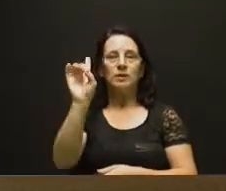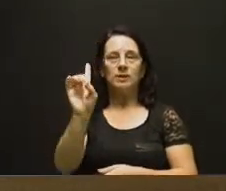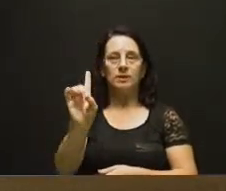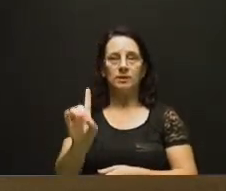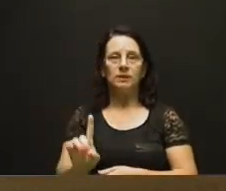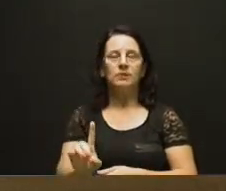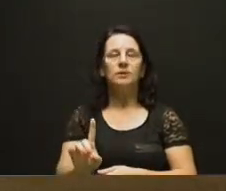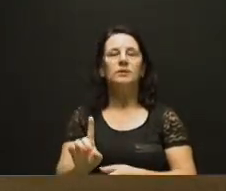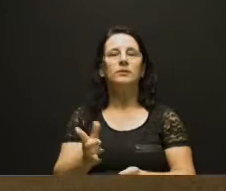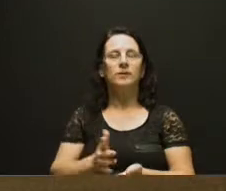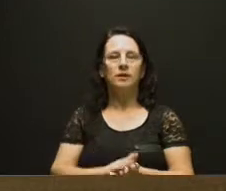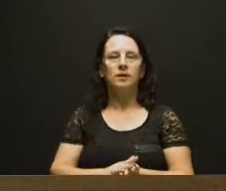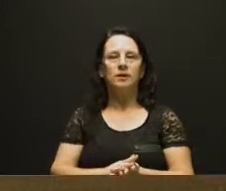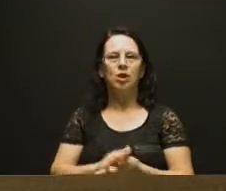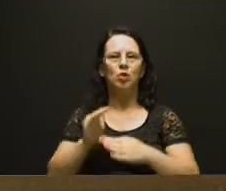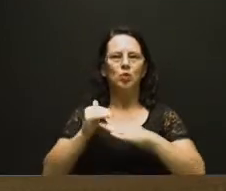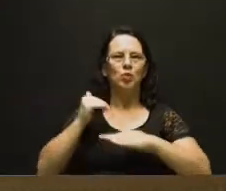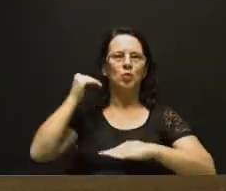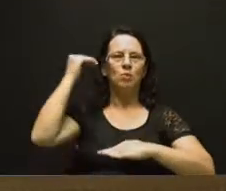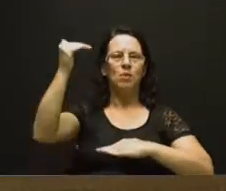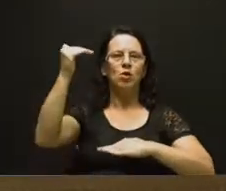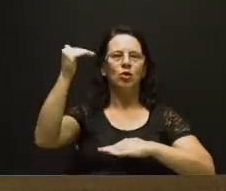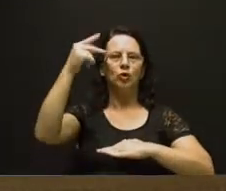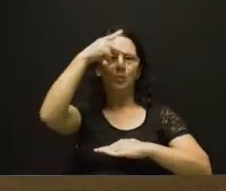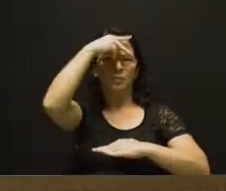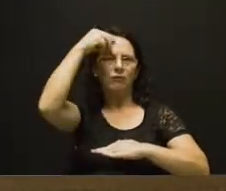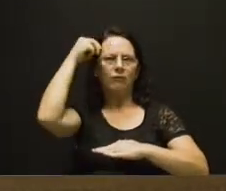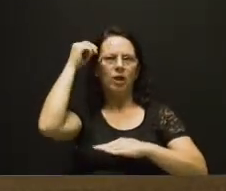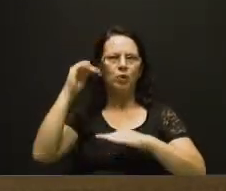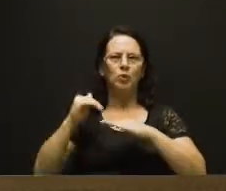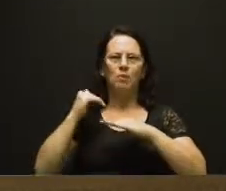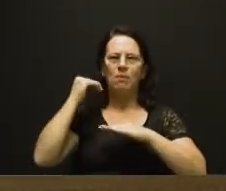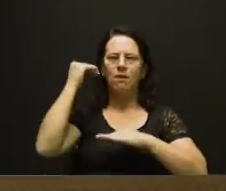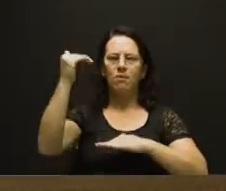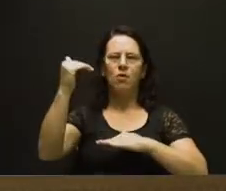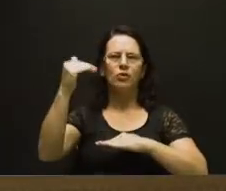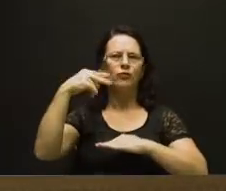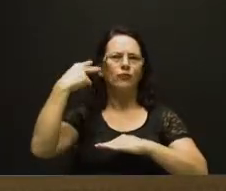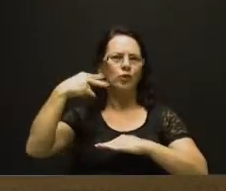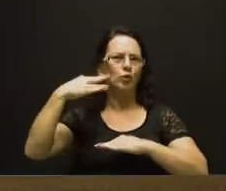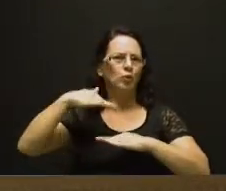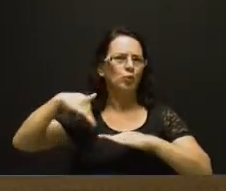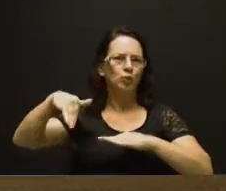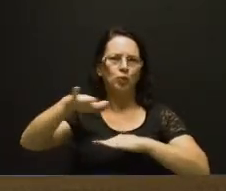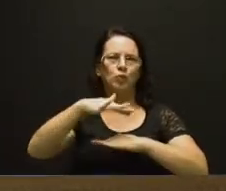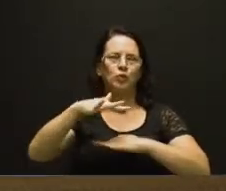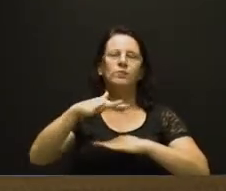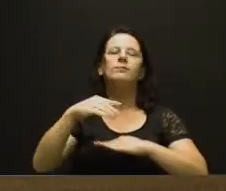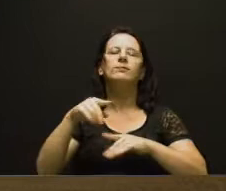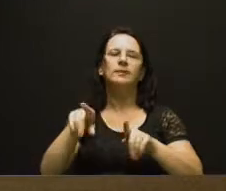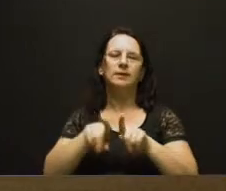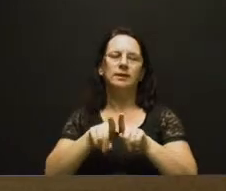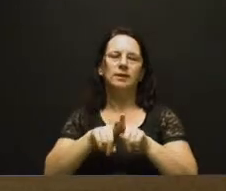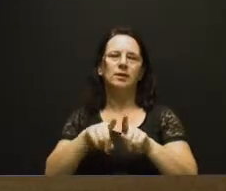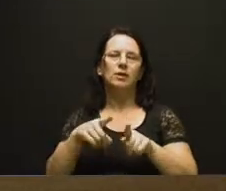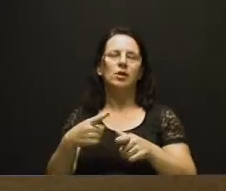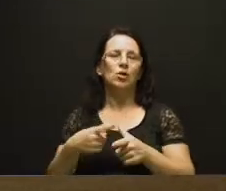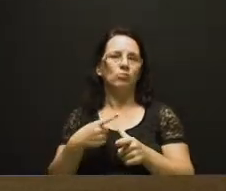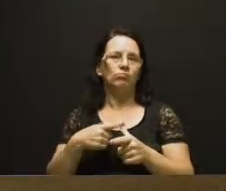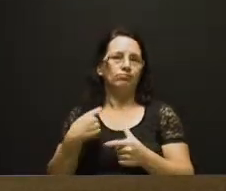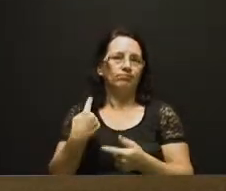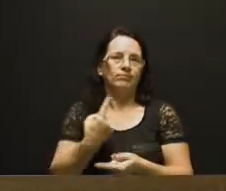são maiores que o prefeito são maiores que os vereadores são maiores que todos nós porque primeiro nós somos transitórios